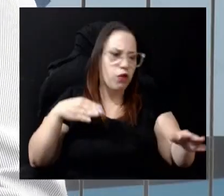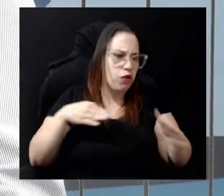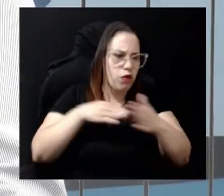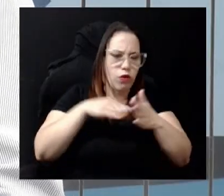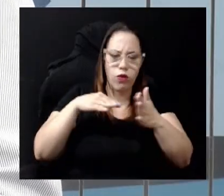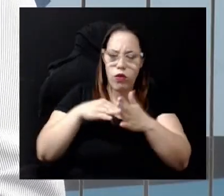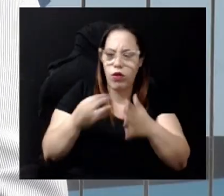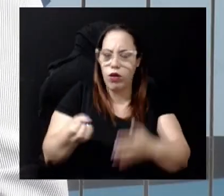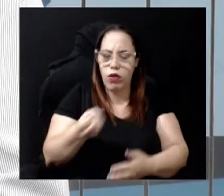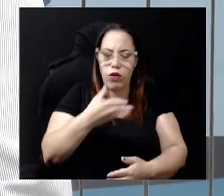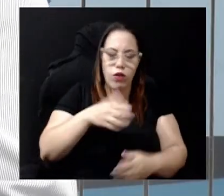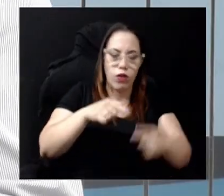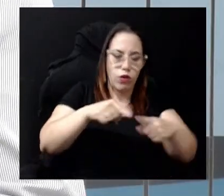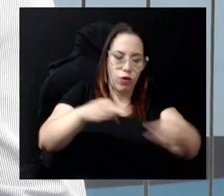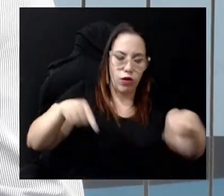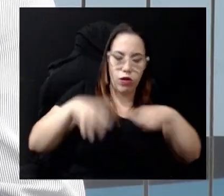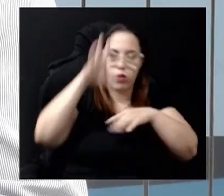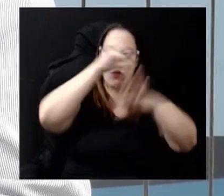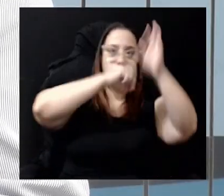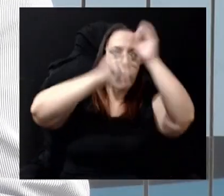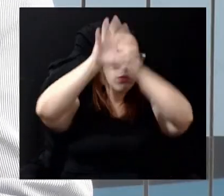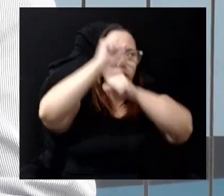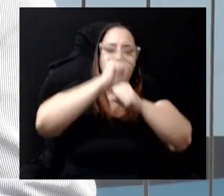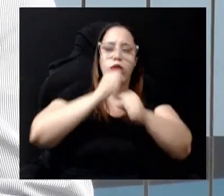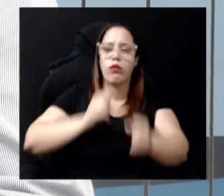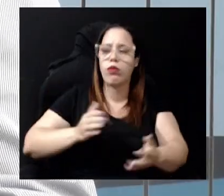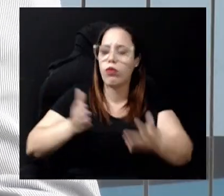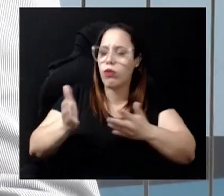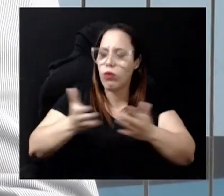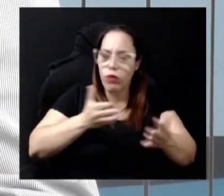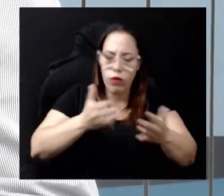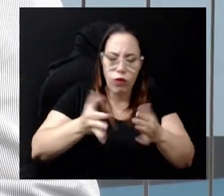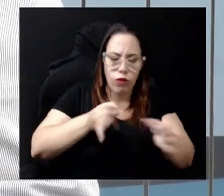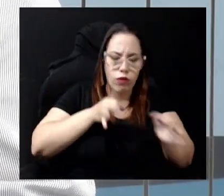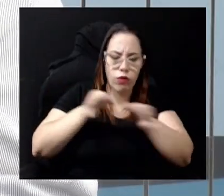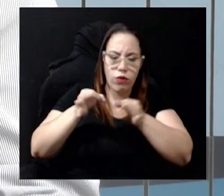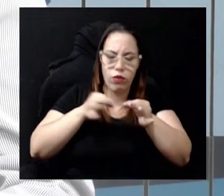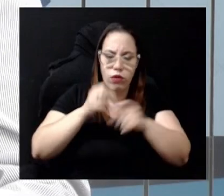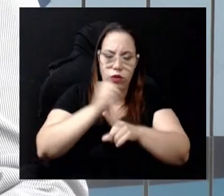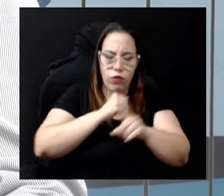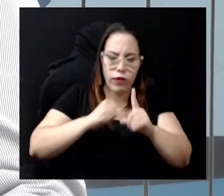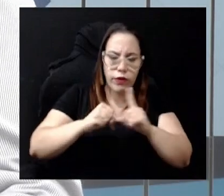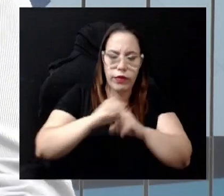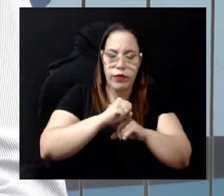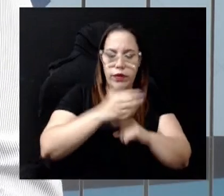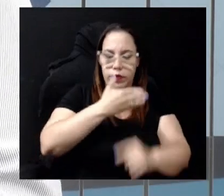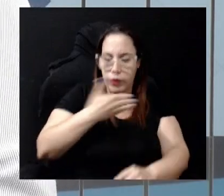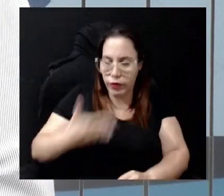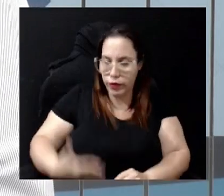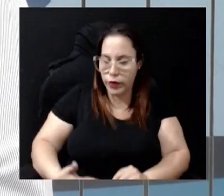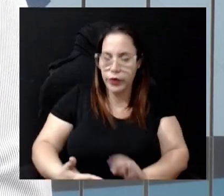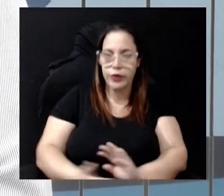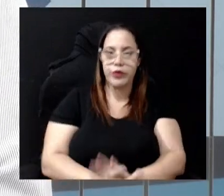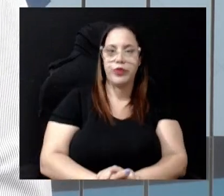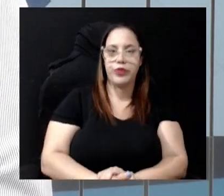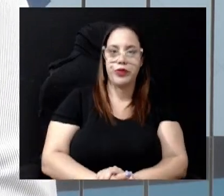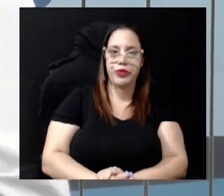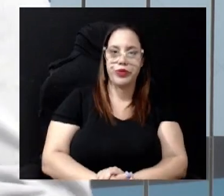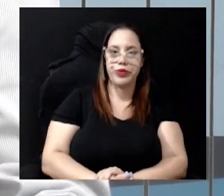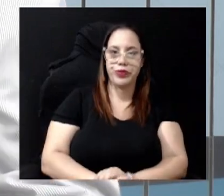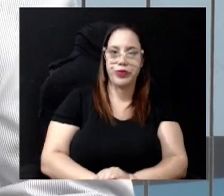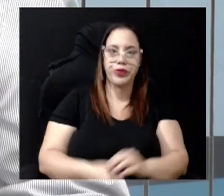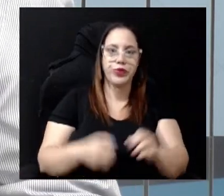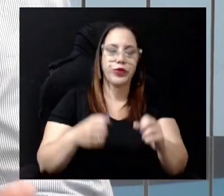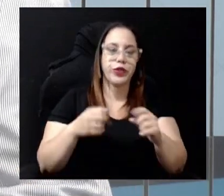espaços de aprendizado, participar da sociedade civil organizada, eventualmente de práticas